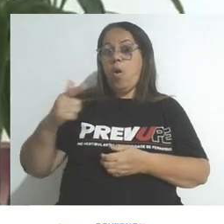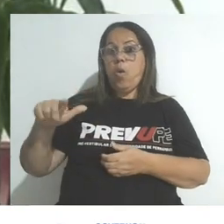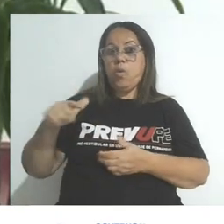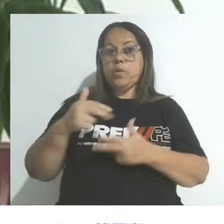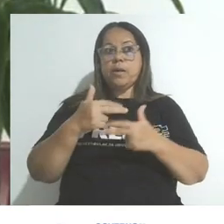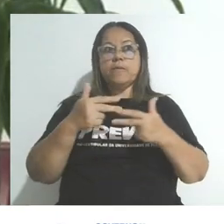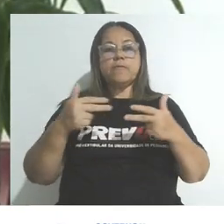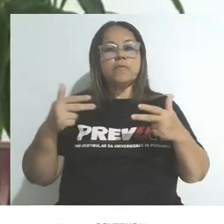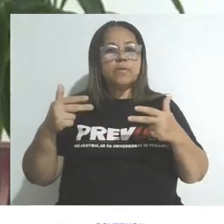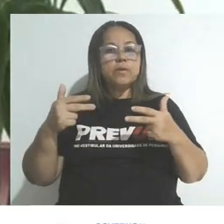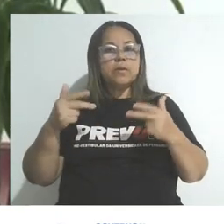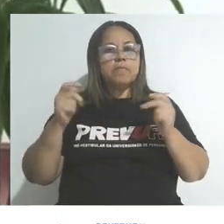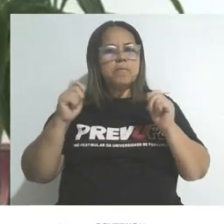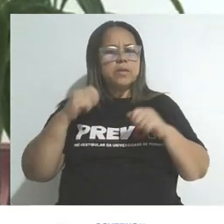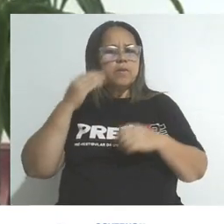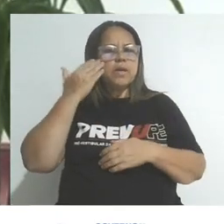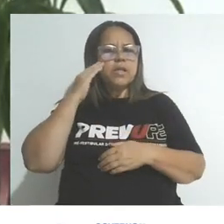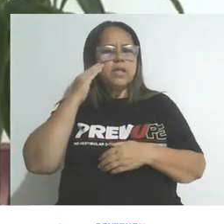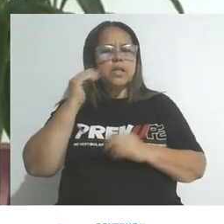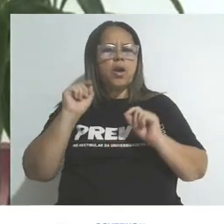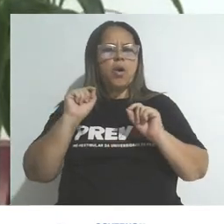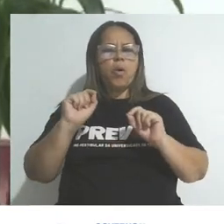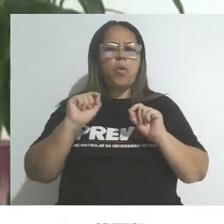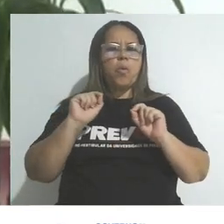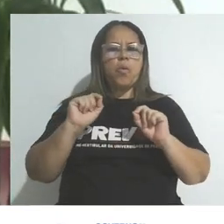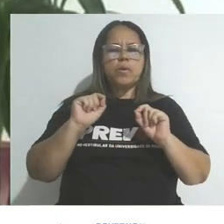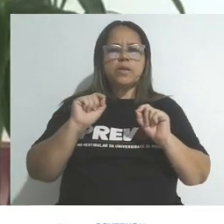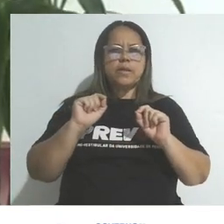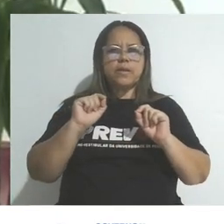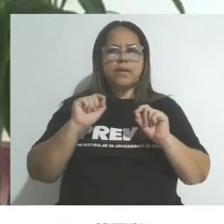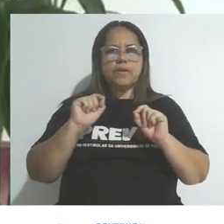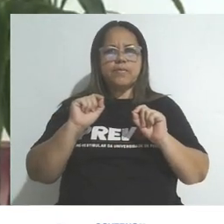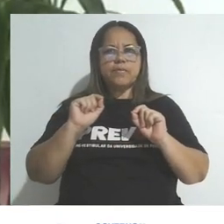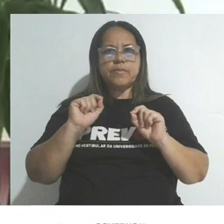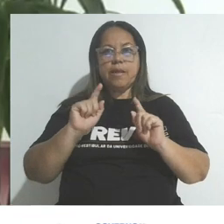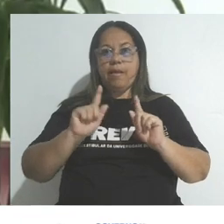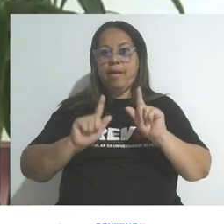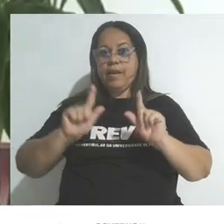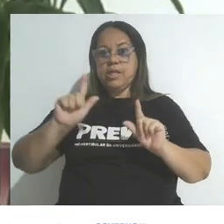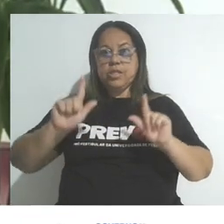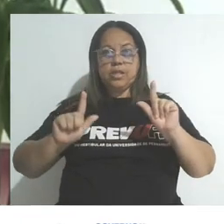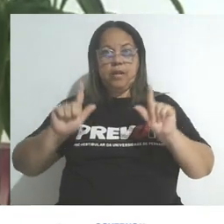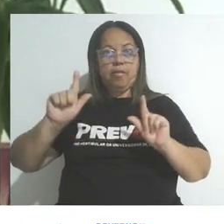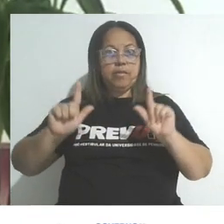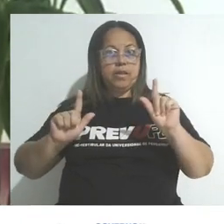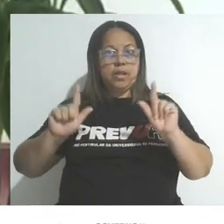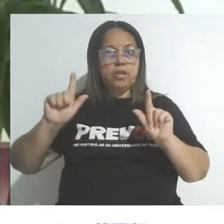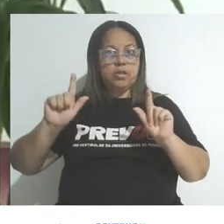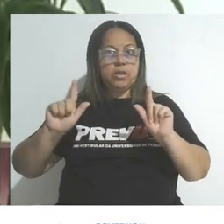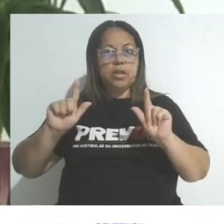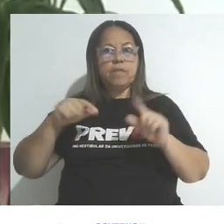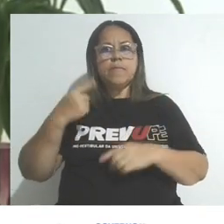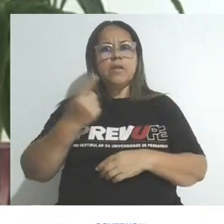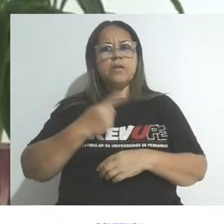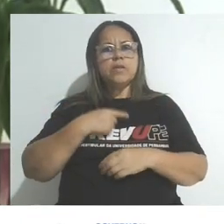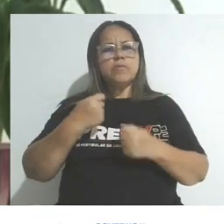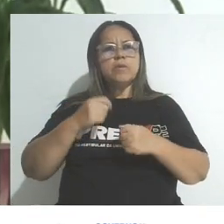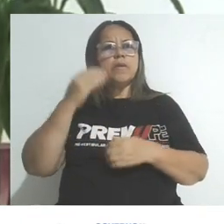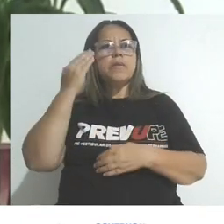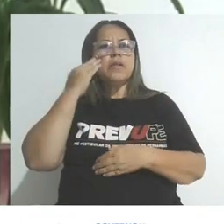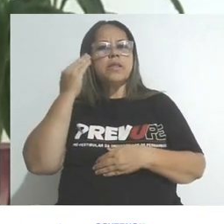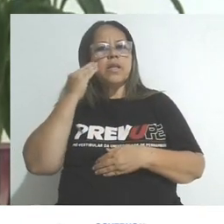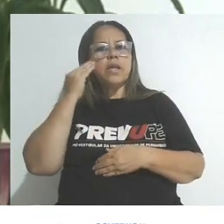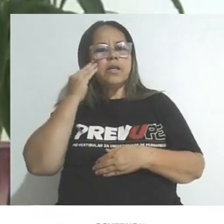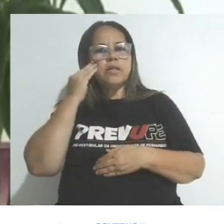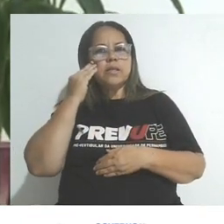que a gente precisa compreender é sobre a parte de estatística. A gente precisa entender que